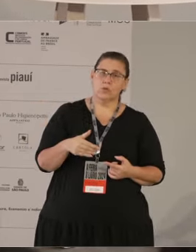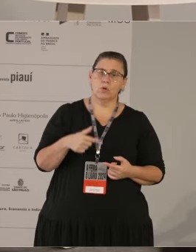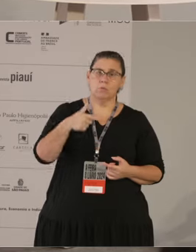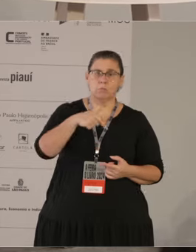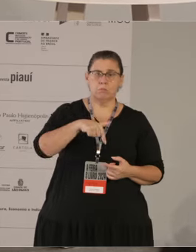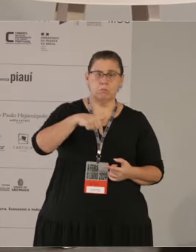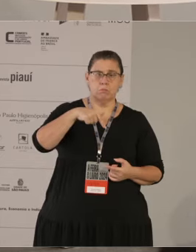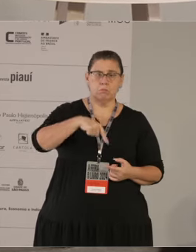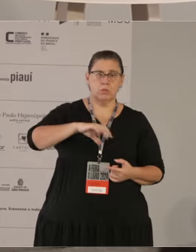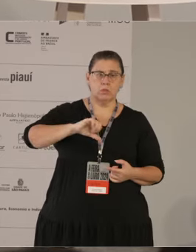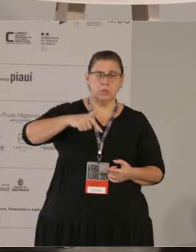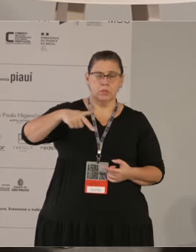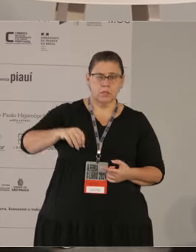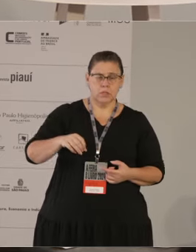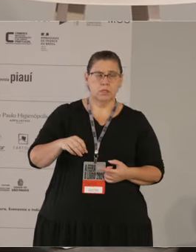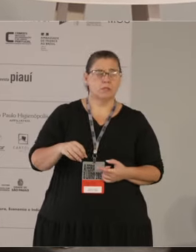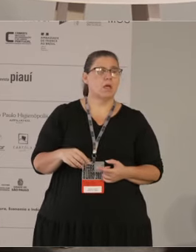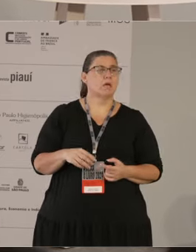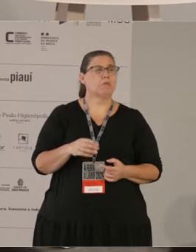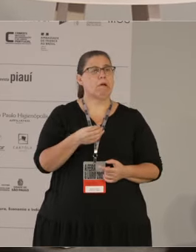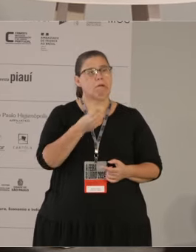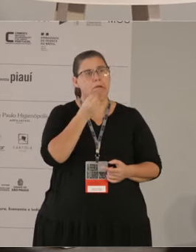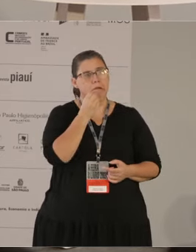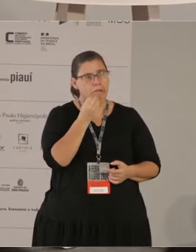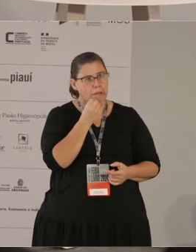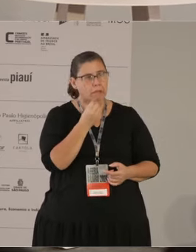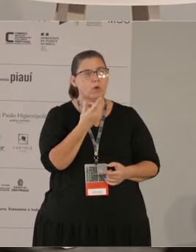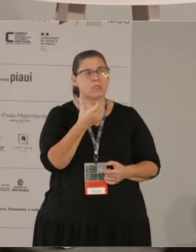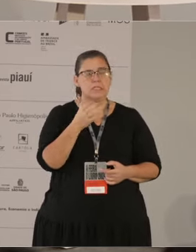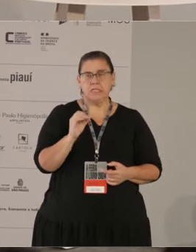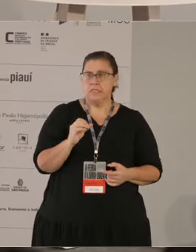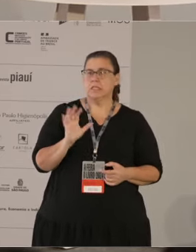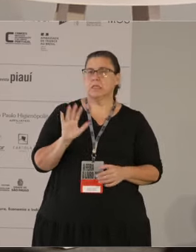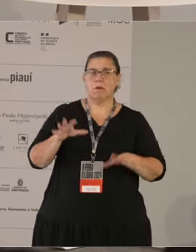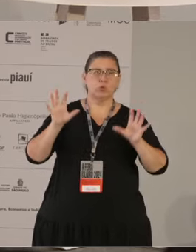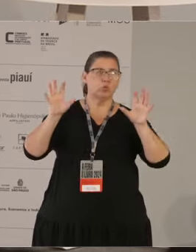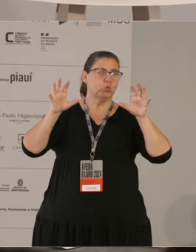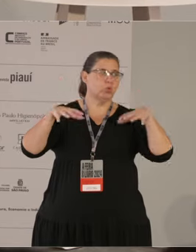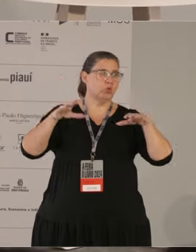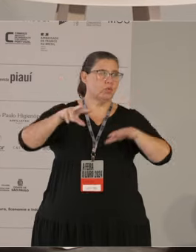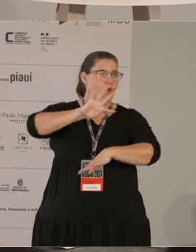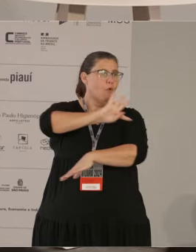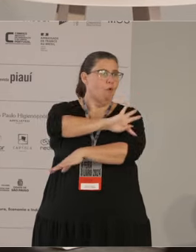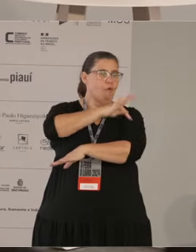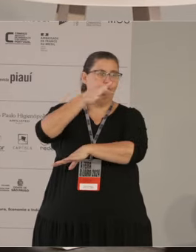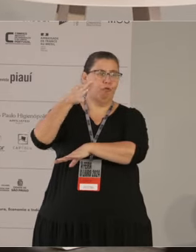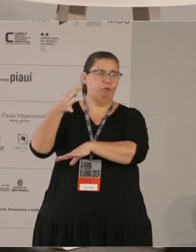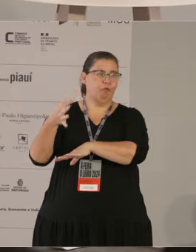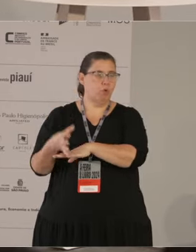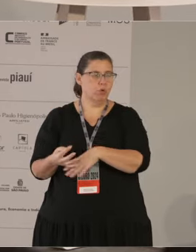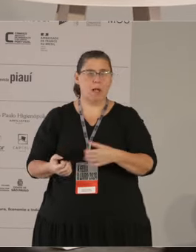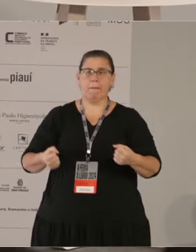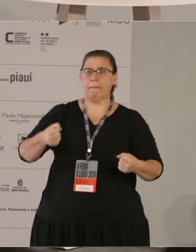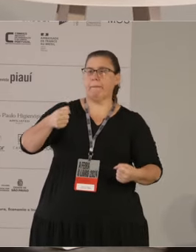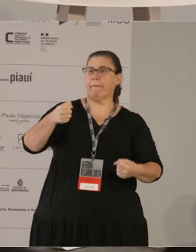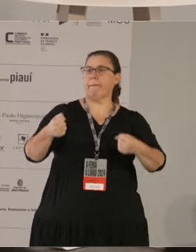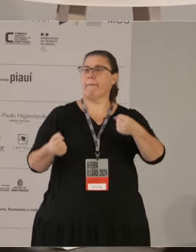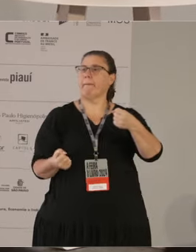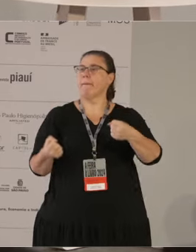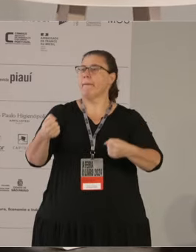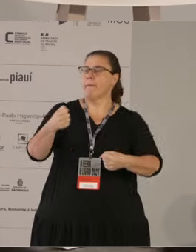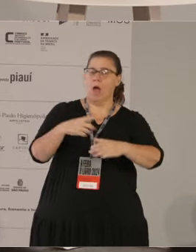Ela tinha tentado ir nos anos 60, com uma chuva, um fusquinha dirigindo, chegou lá, uma ponte caída, não conseguiu